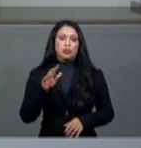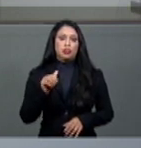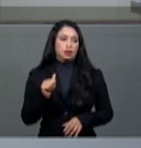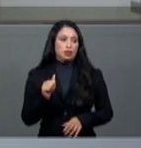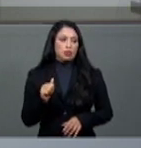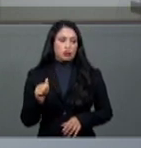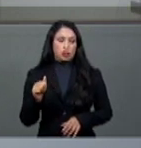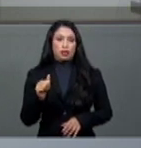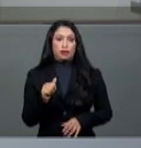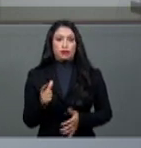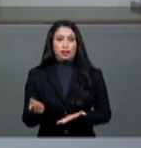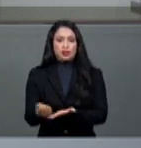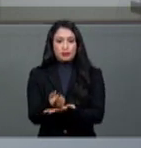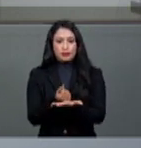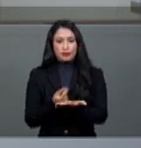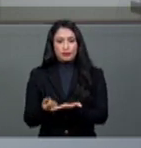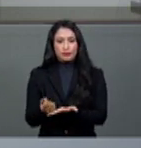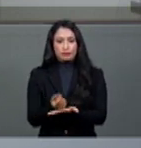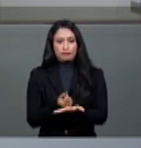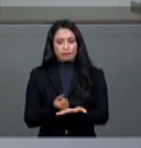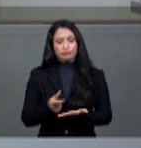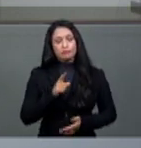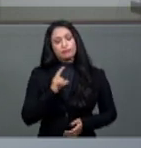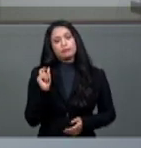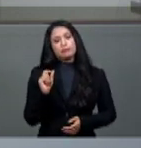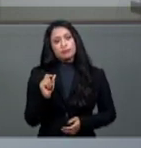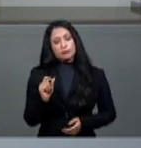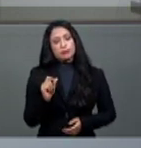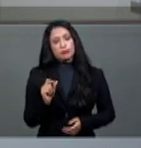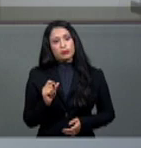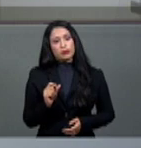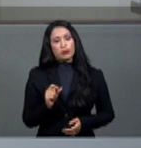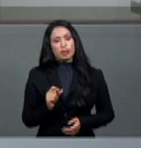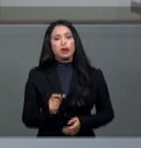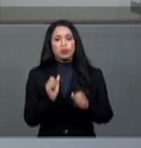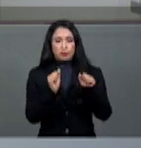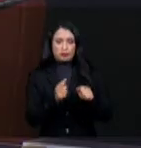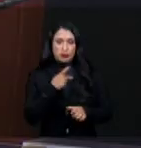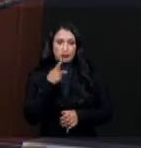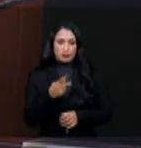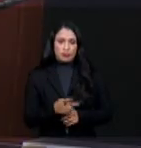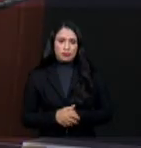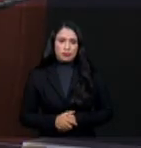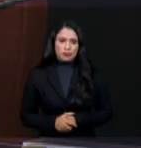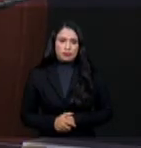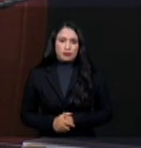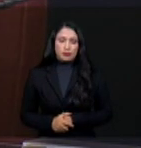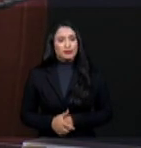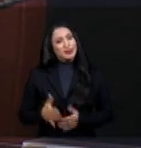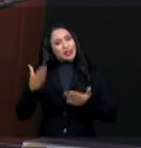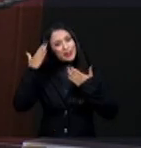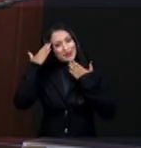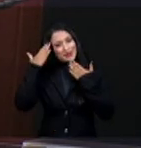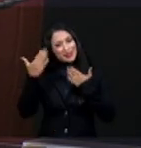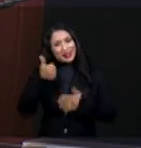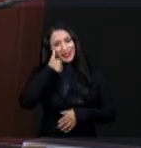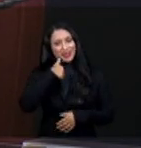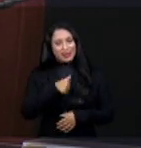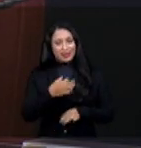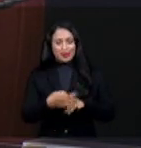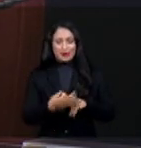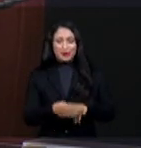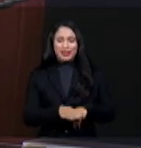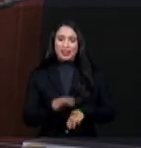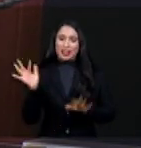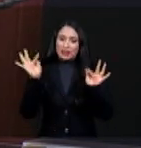das empresas como grande trabalhadora na área a senhora está com a palavra Professor Muito obrigado a ministra muito feliz de tá aqui